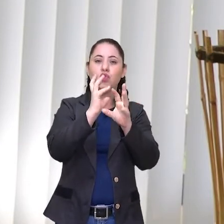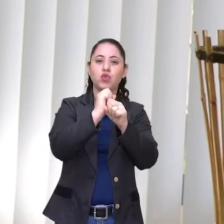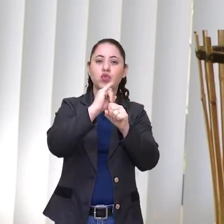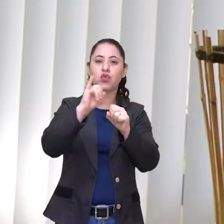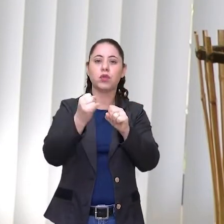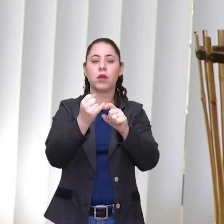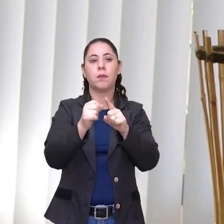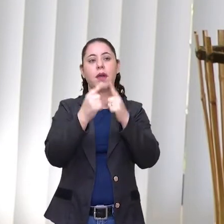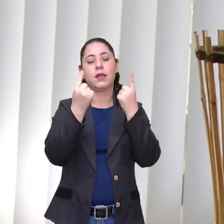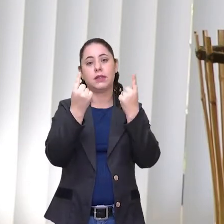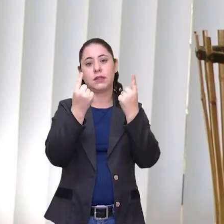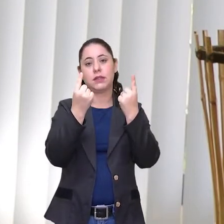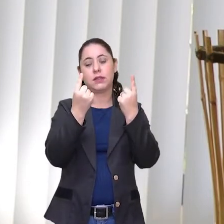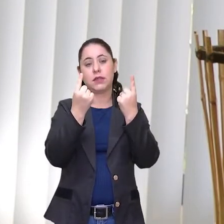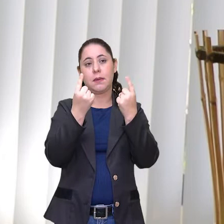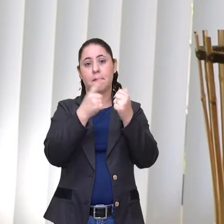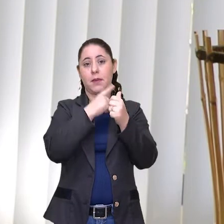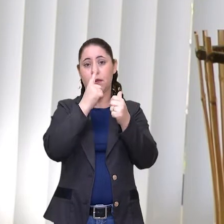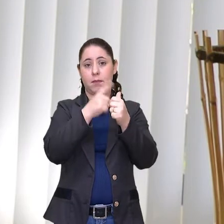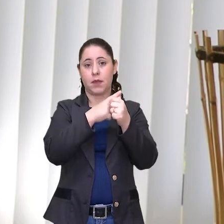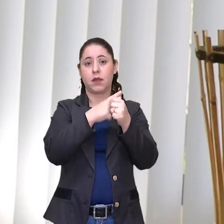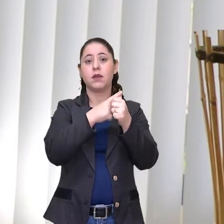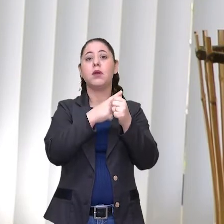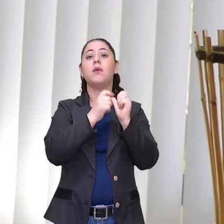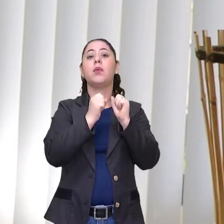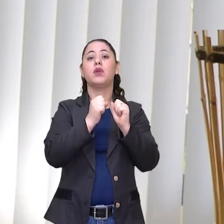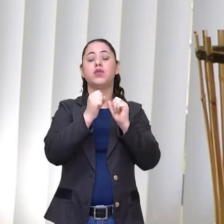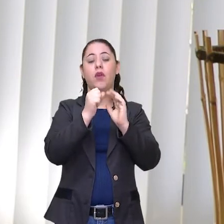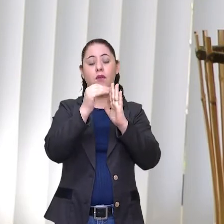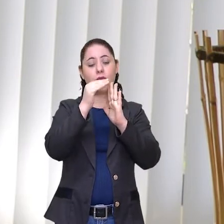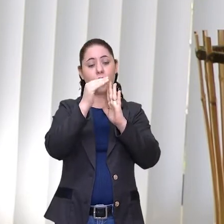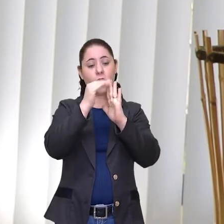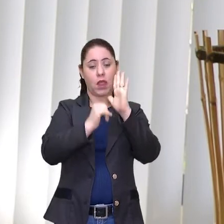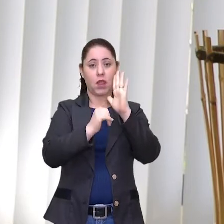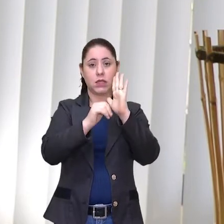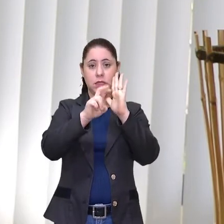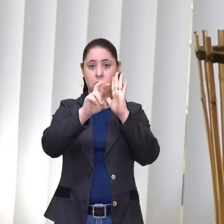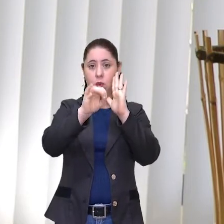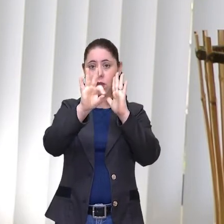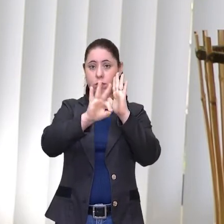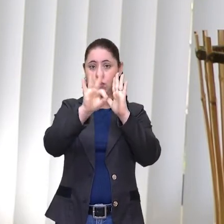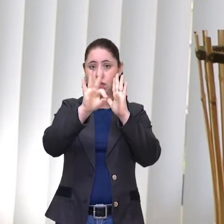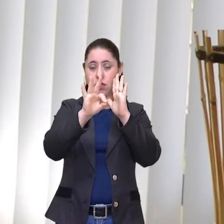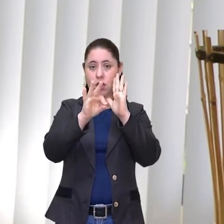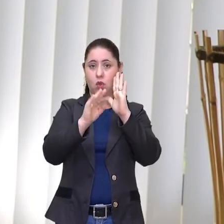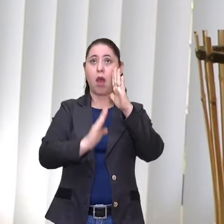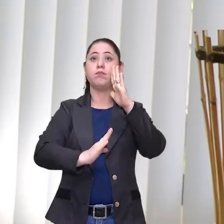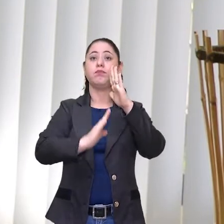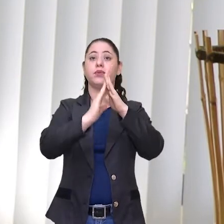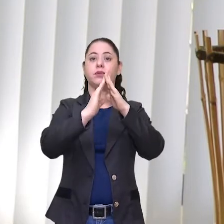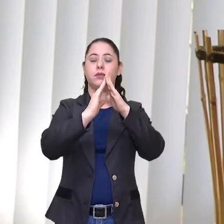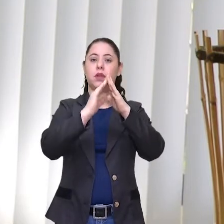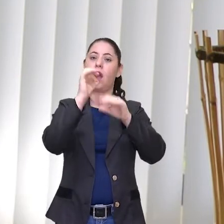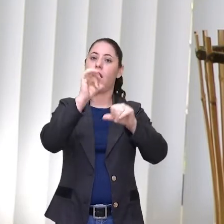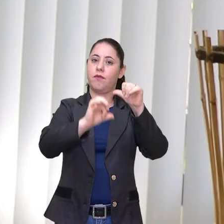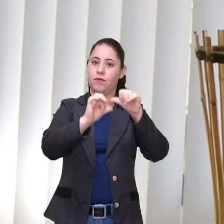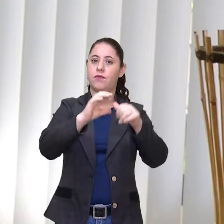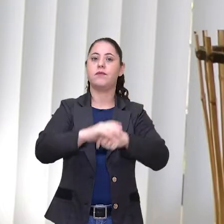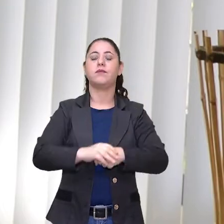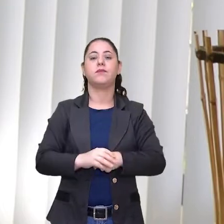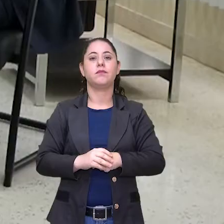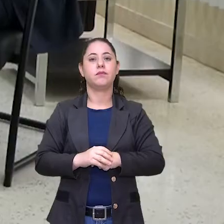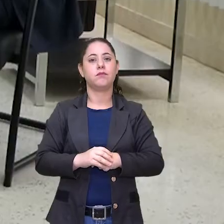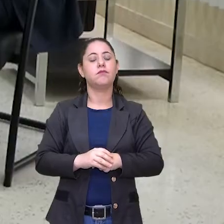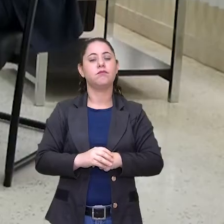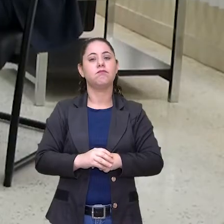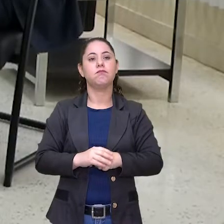mas se não alienado no primeiro leilão, no segundo ele pode ser vendido até por 50% do seu valor, do valor da